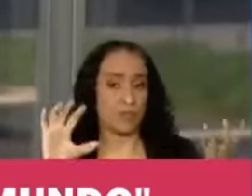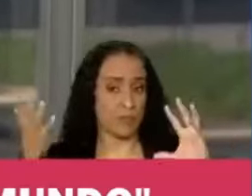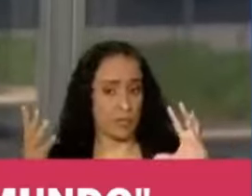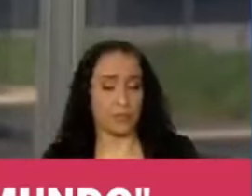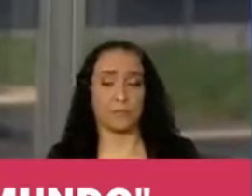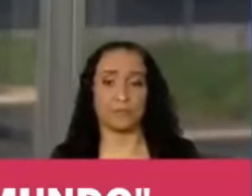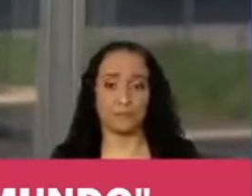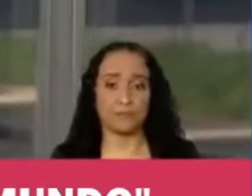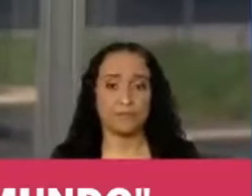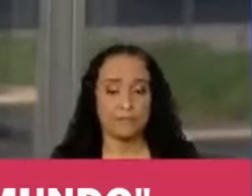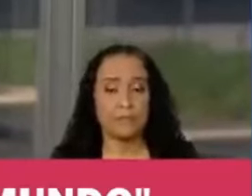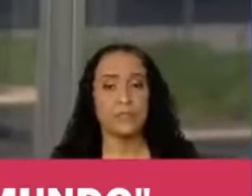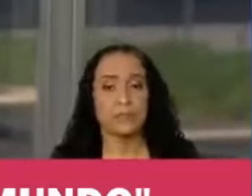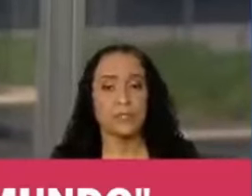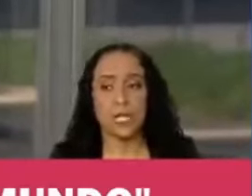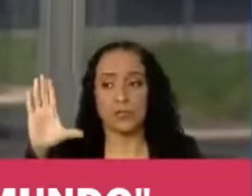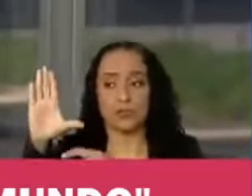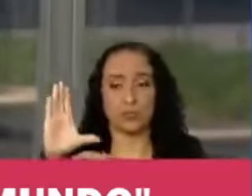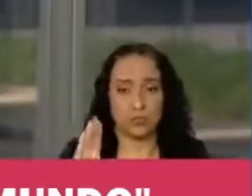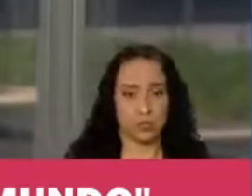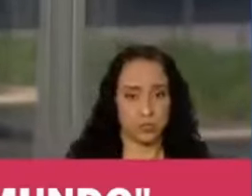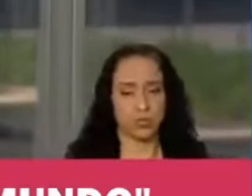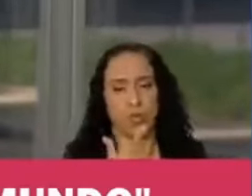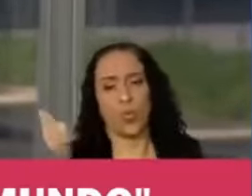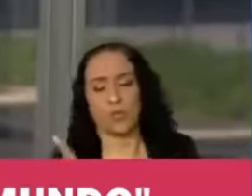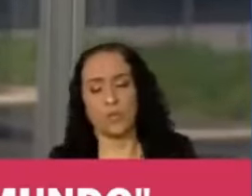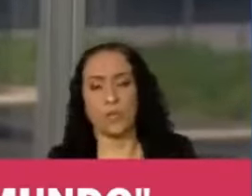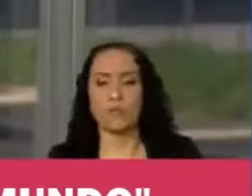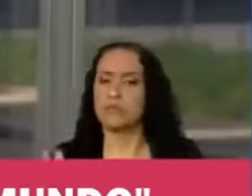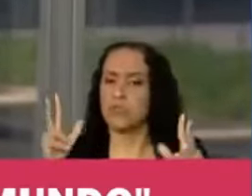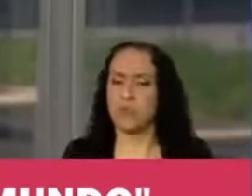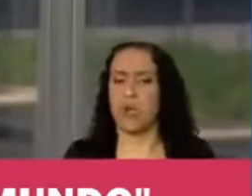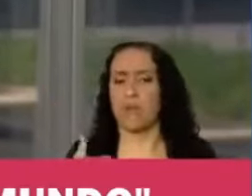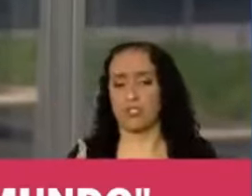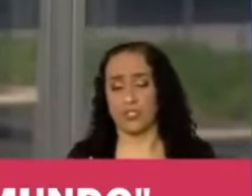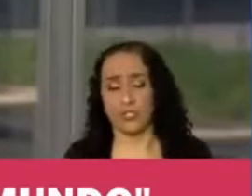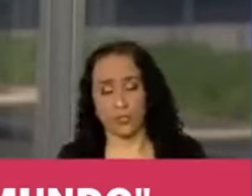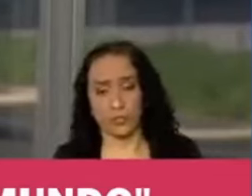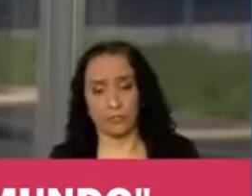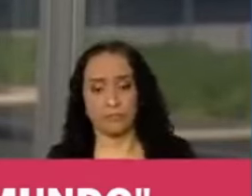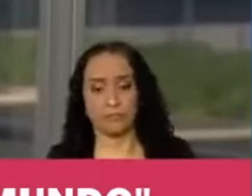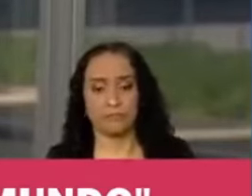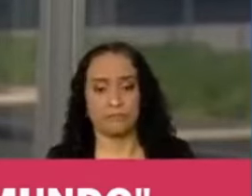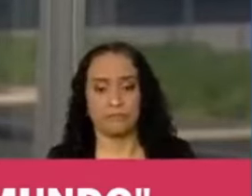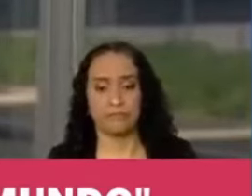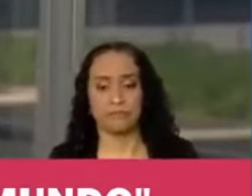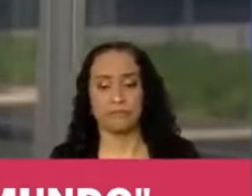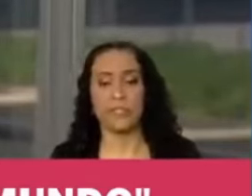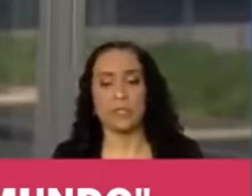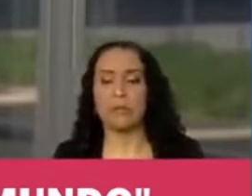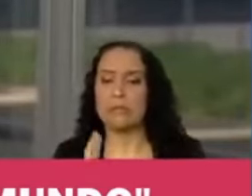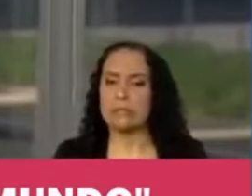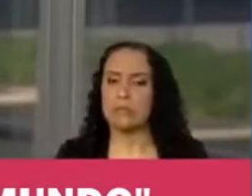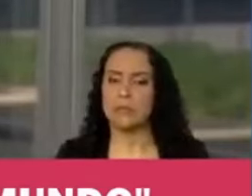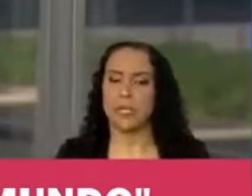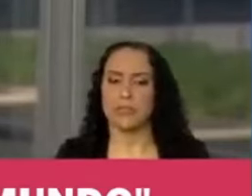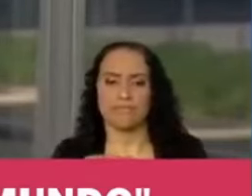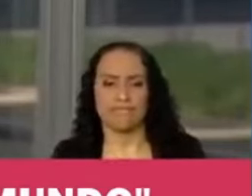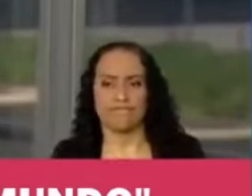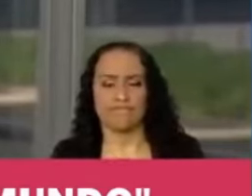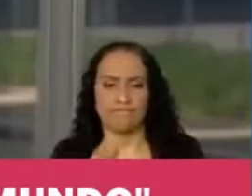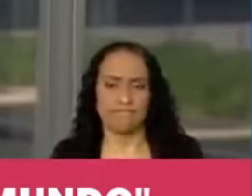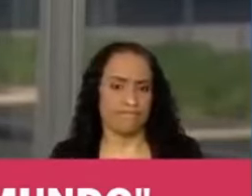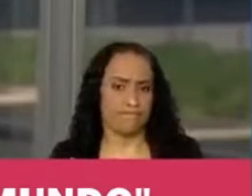né? Da redução do carbono e assim por diante. Da mesma forma, a Argentina, né? Que cada vez mais se comporta